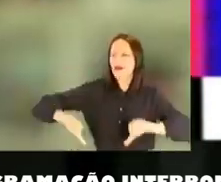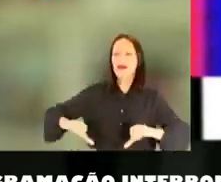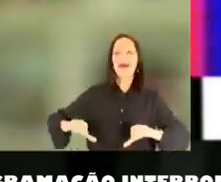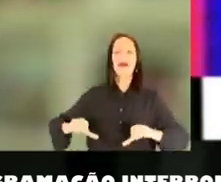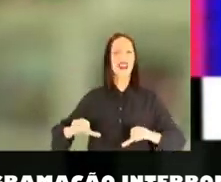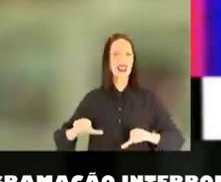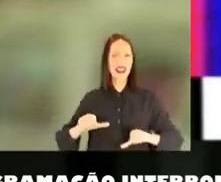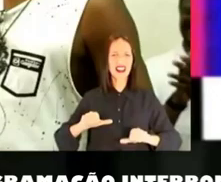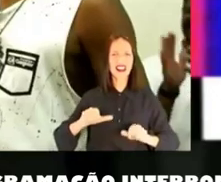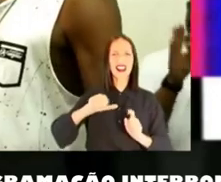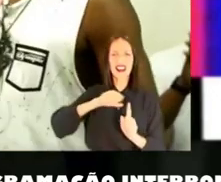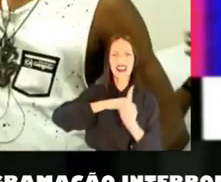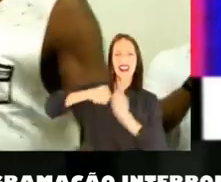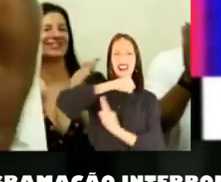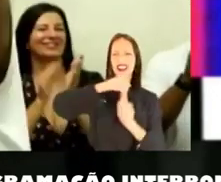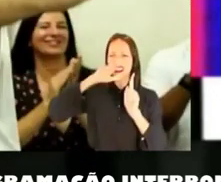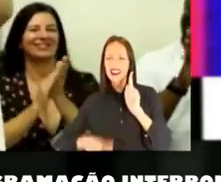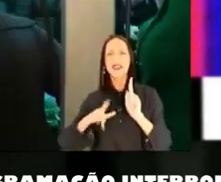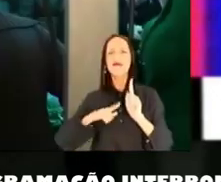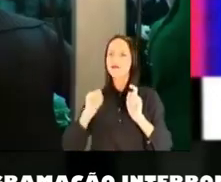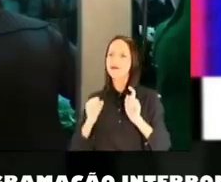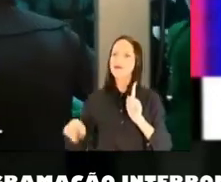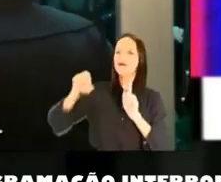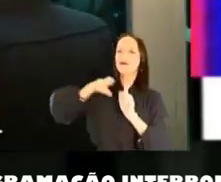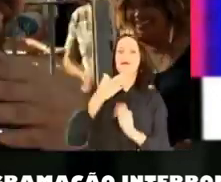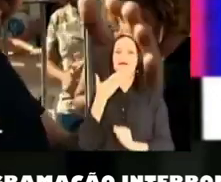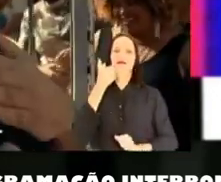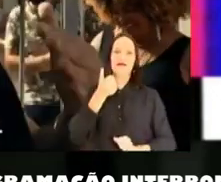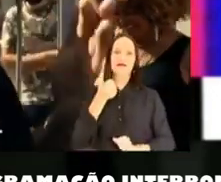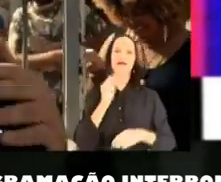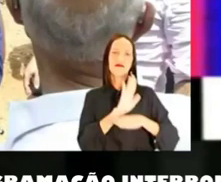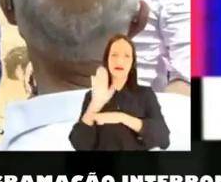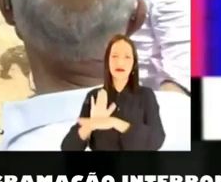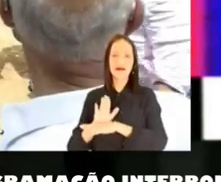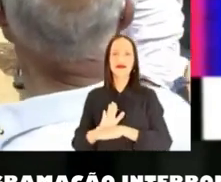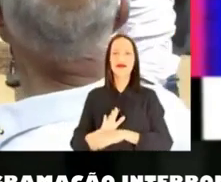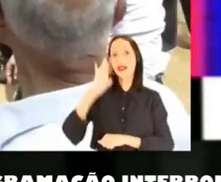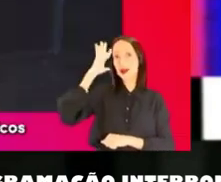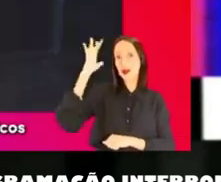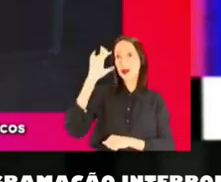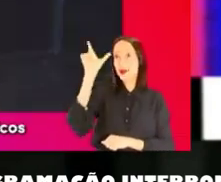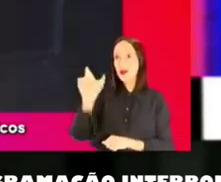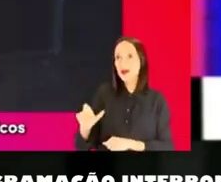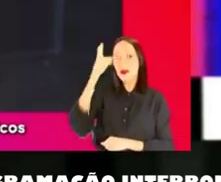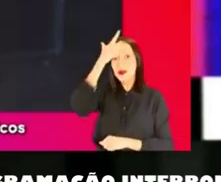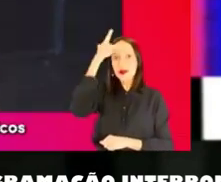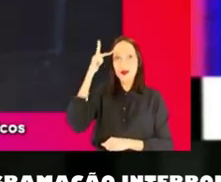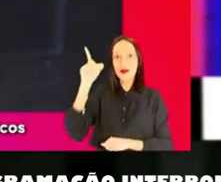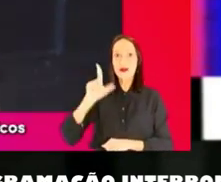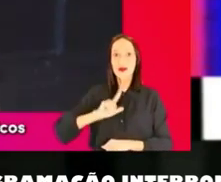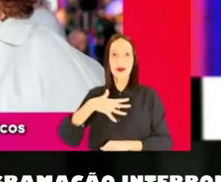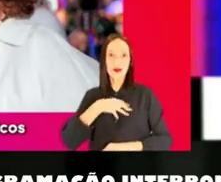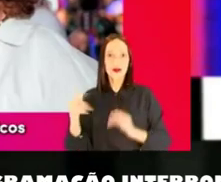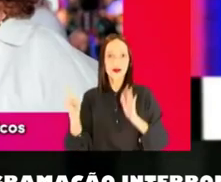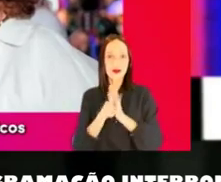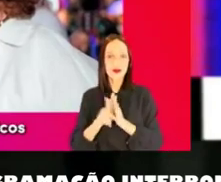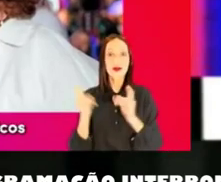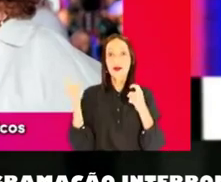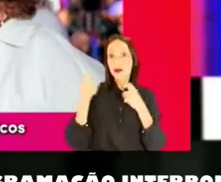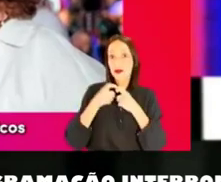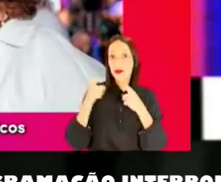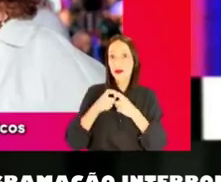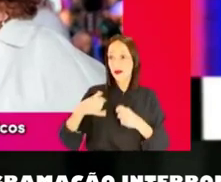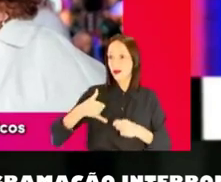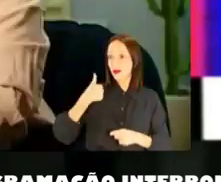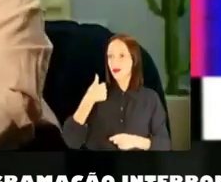de injustiça social e a tentativa, de alguma maneira, de contribuir para que isso melhorasse. Imagina uma pessoa que é